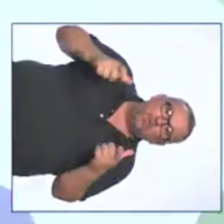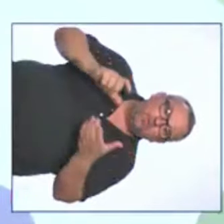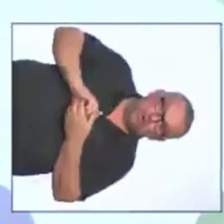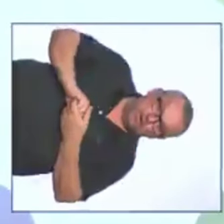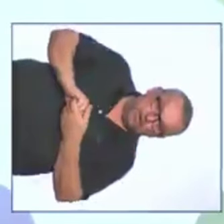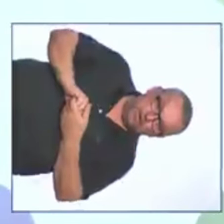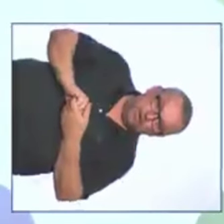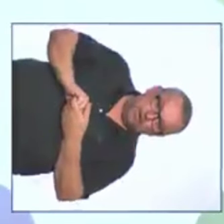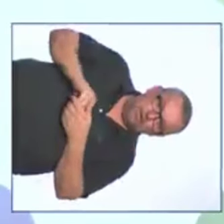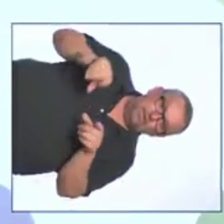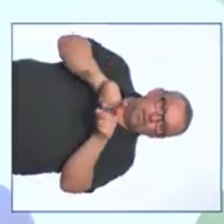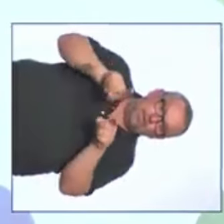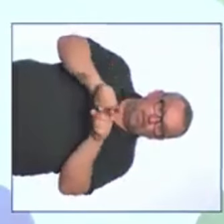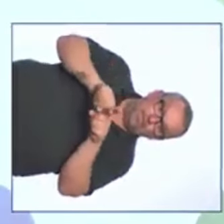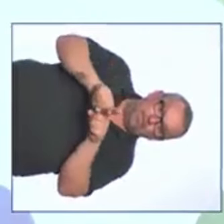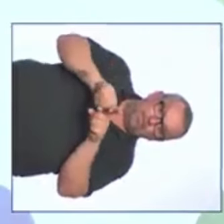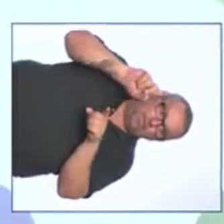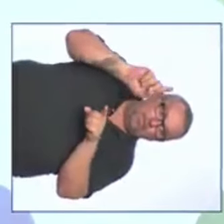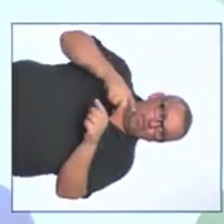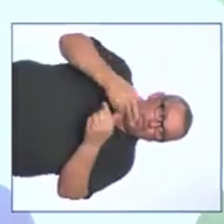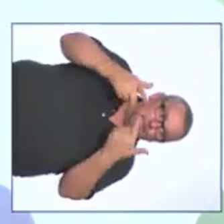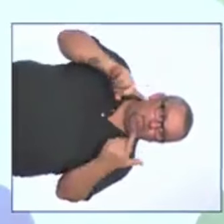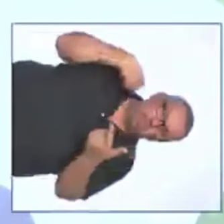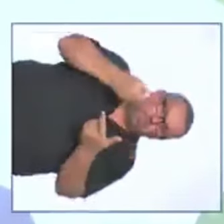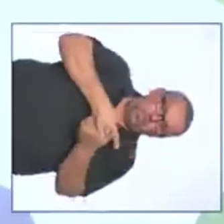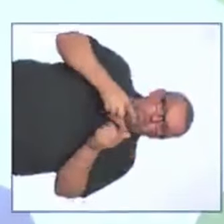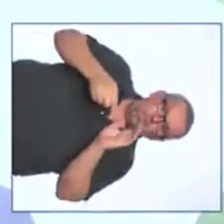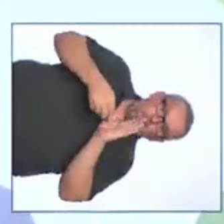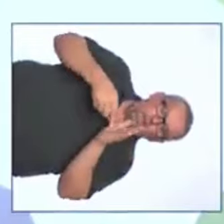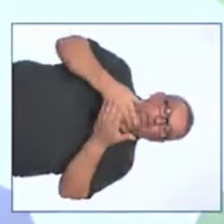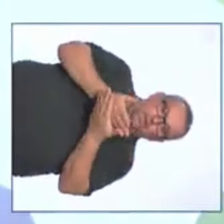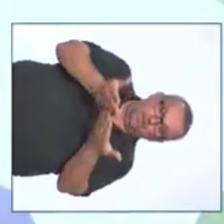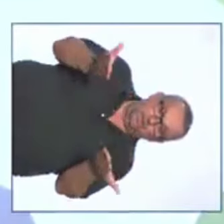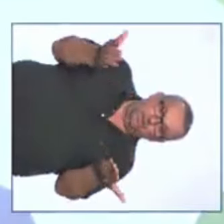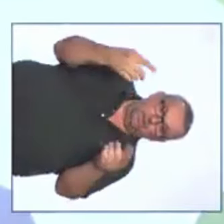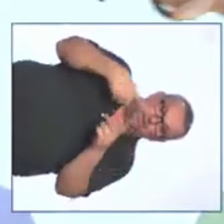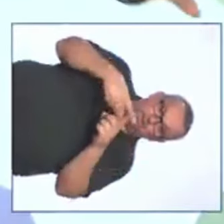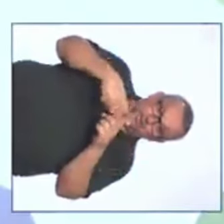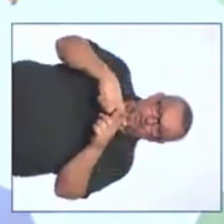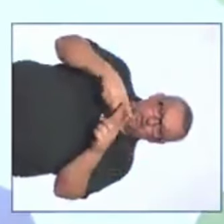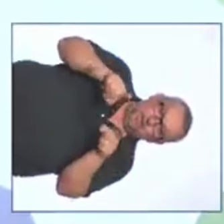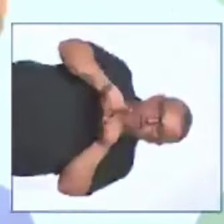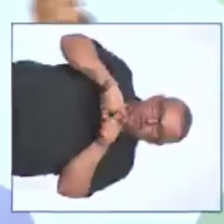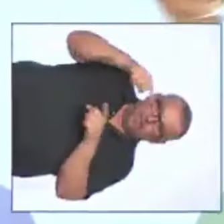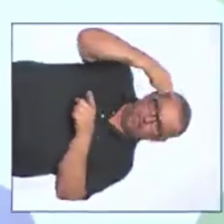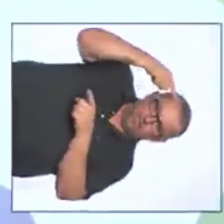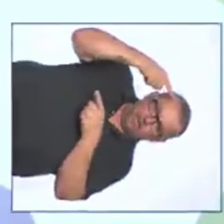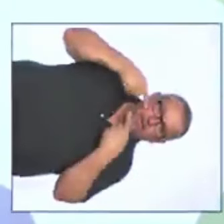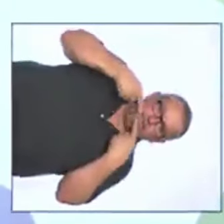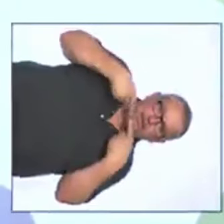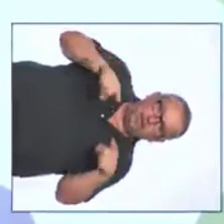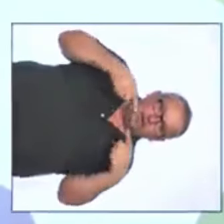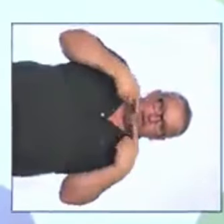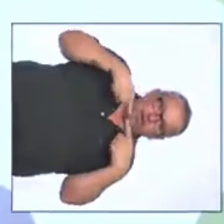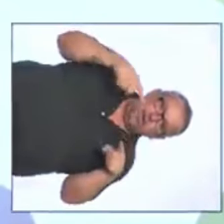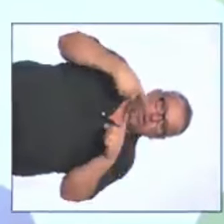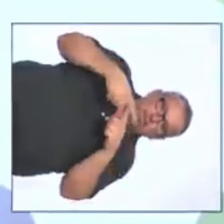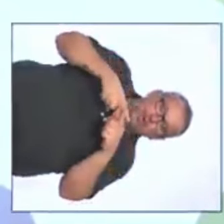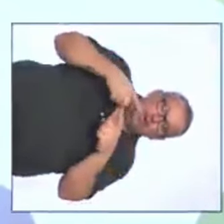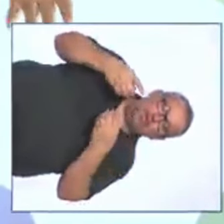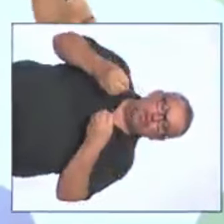né então isso é uma coisa que a gente traz para vocês porque e a questão do pensamento crítico é porque dados